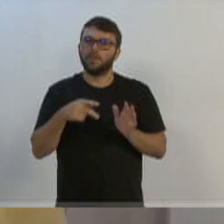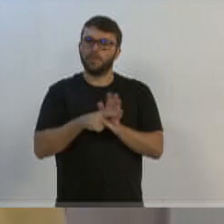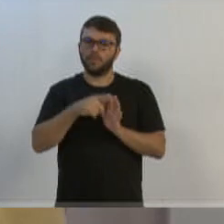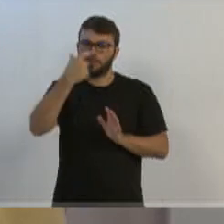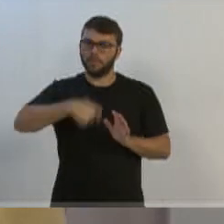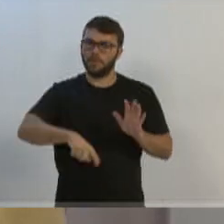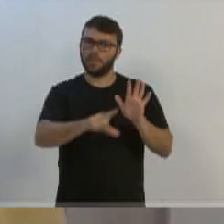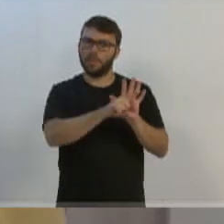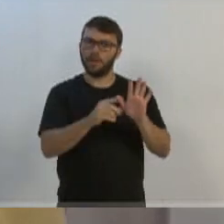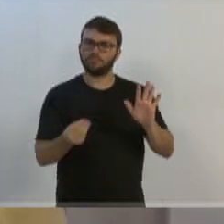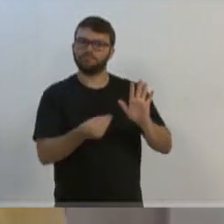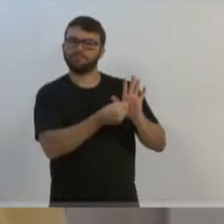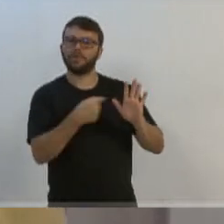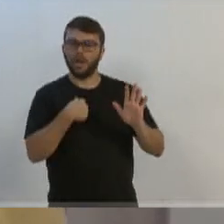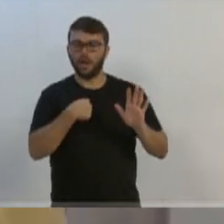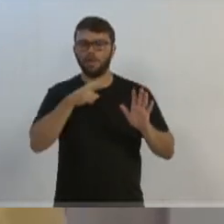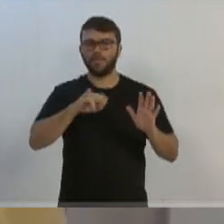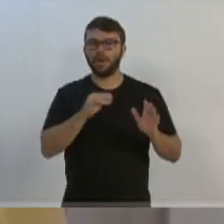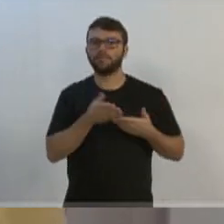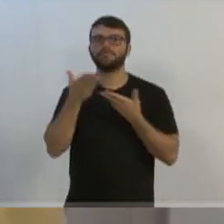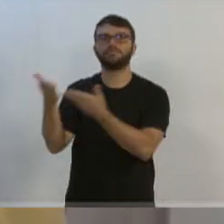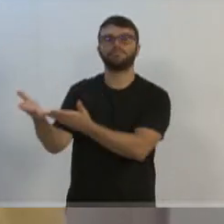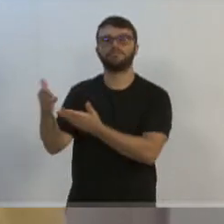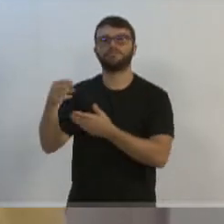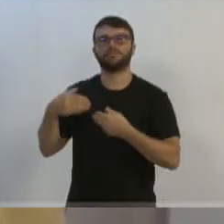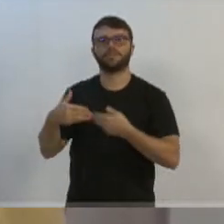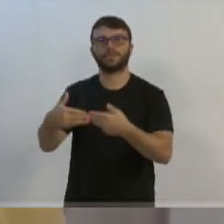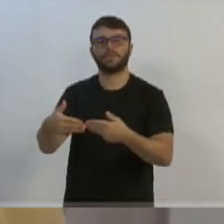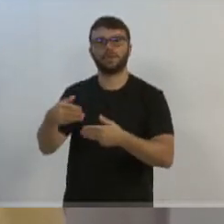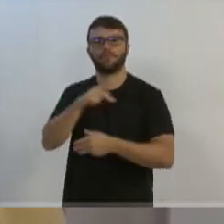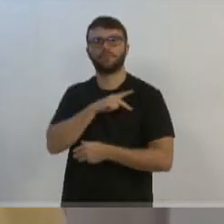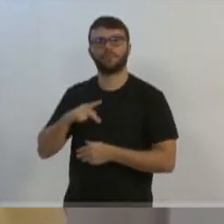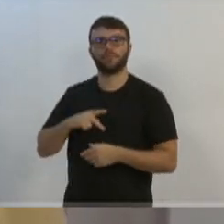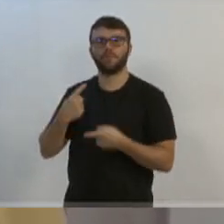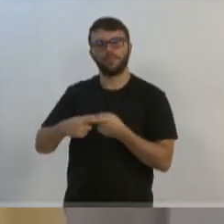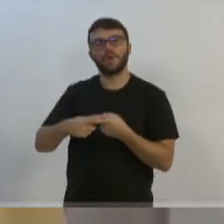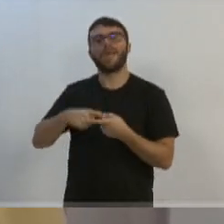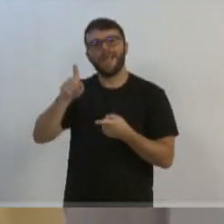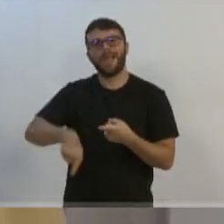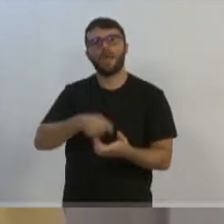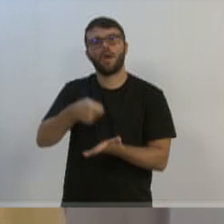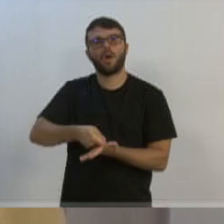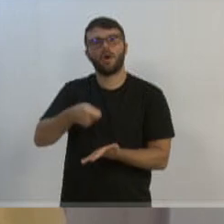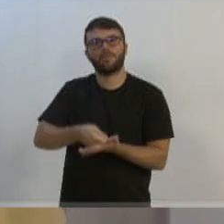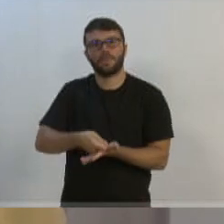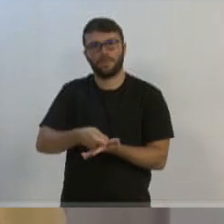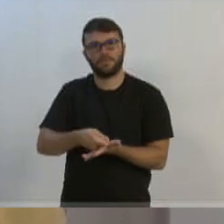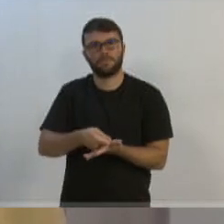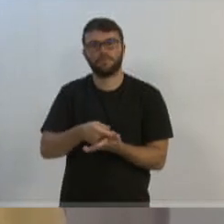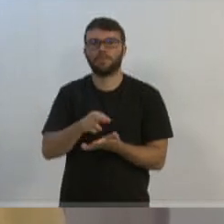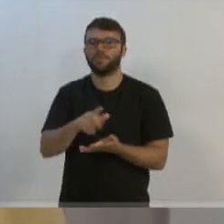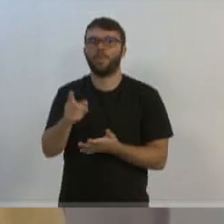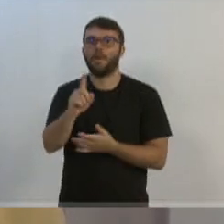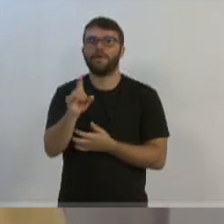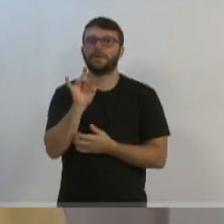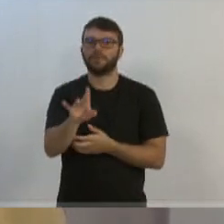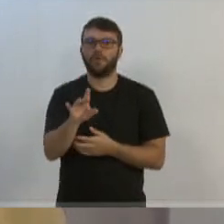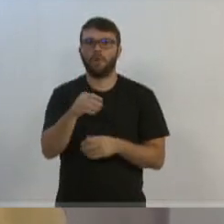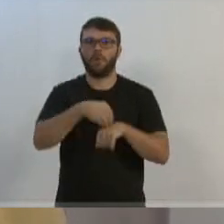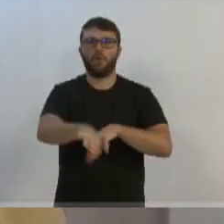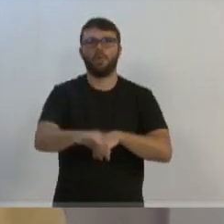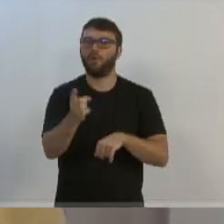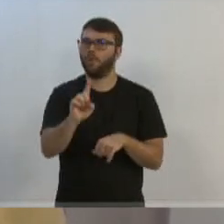imperativo legal, levarei isso pessoalmente ao Ministério Público, porque é obrigação, é obrigatoriedade, não é apenas uma